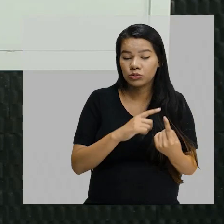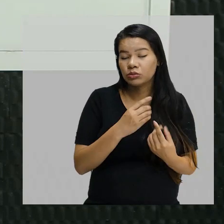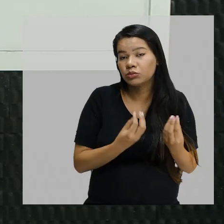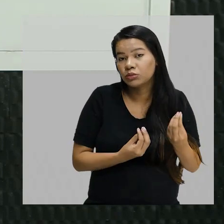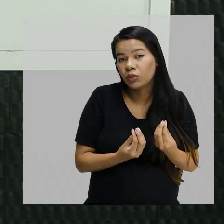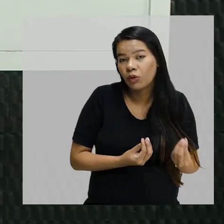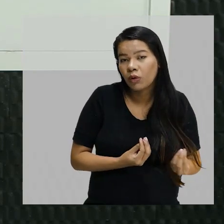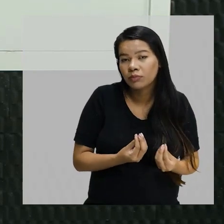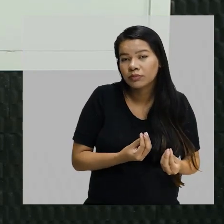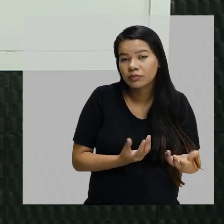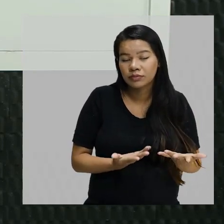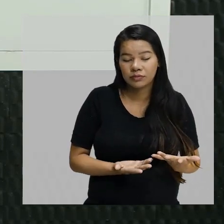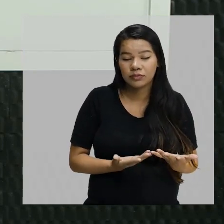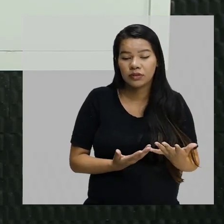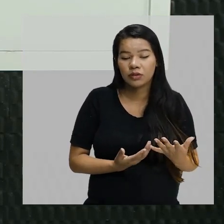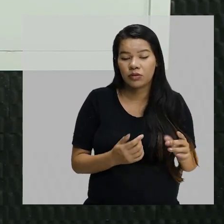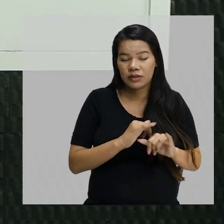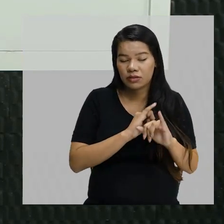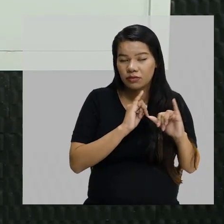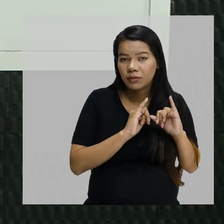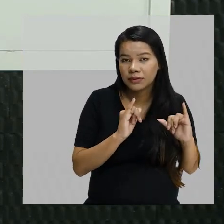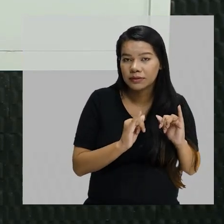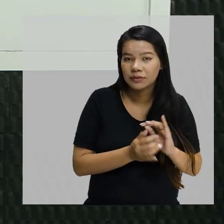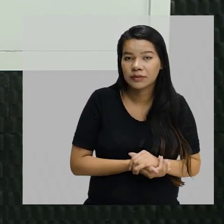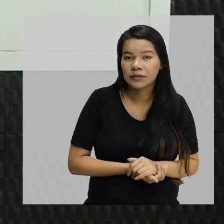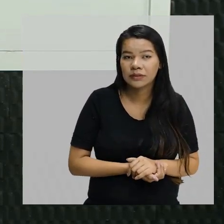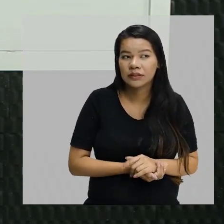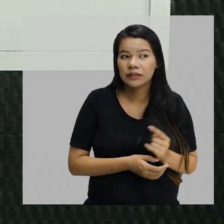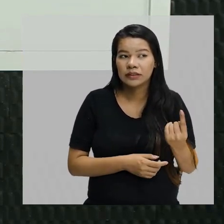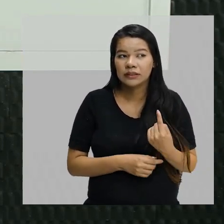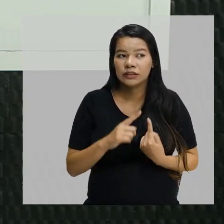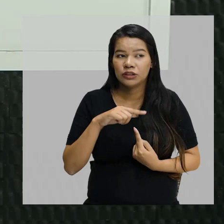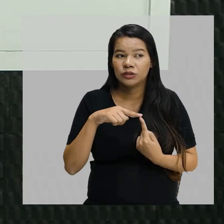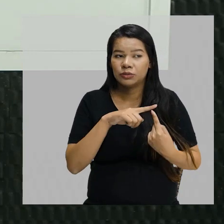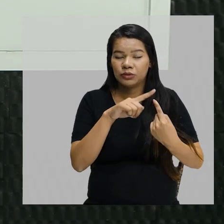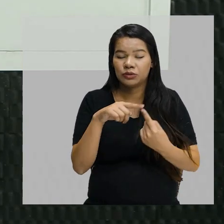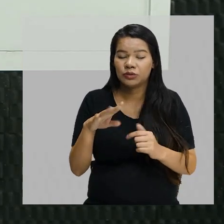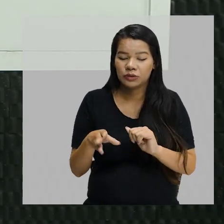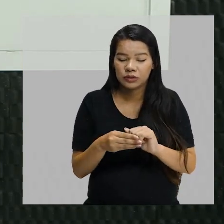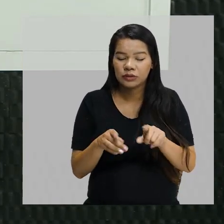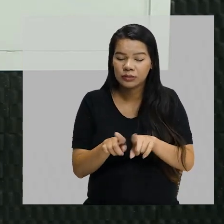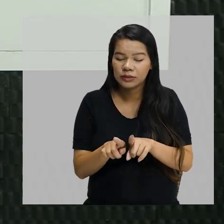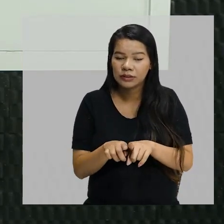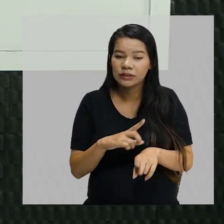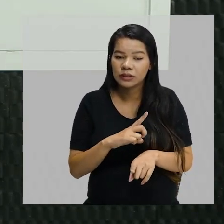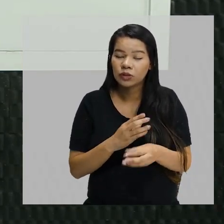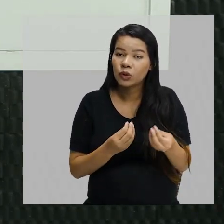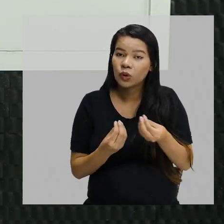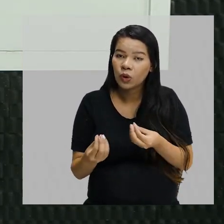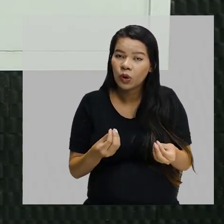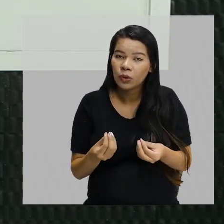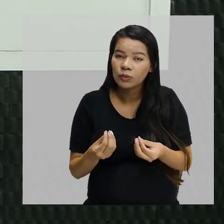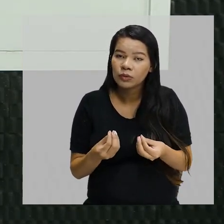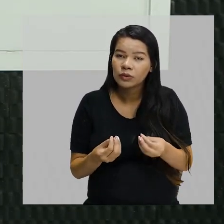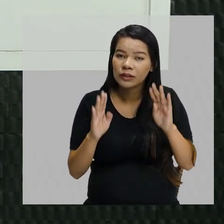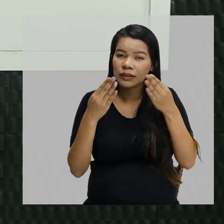dados a ciência tem a sua forma de tratar esses dados certo esses tipos de conhecimento tem a sua forma de tratar os dados que